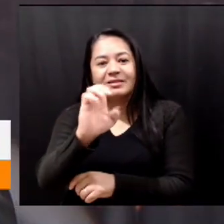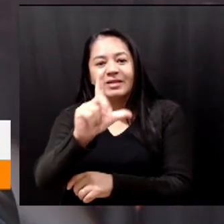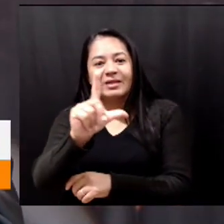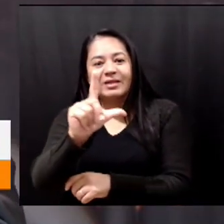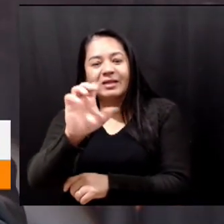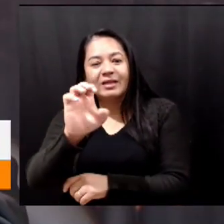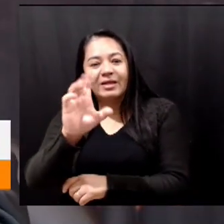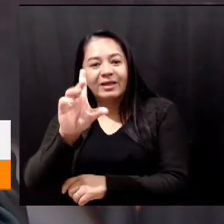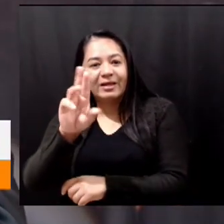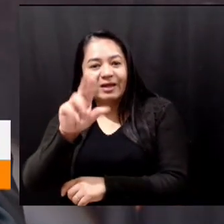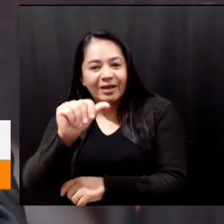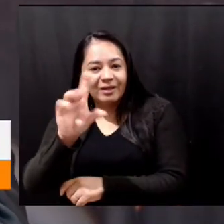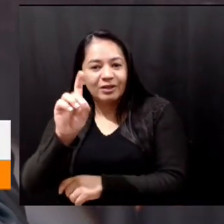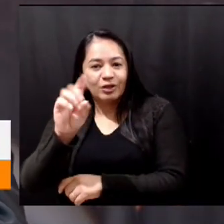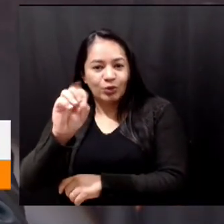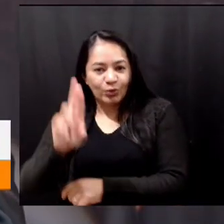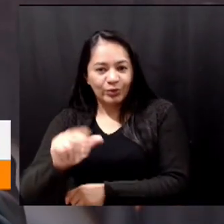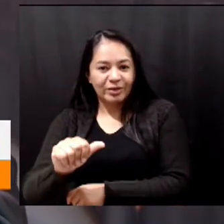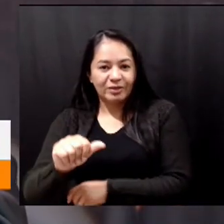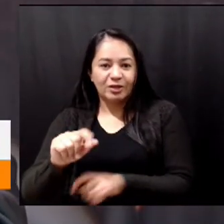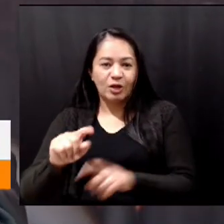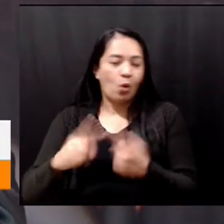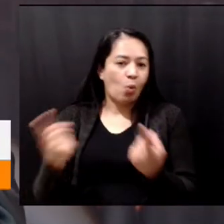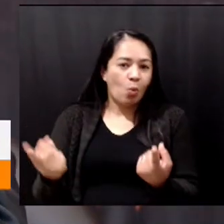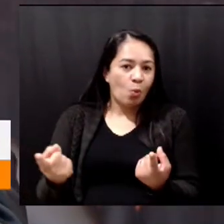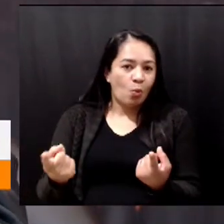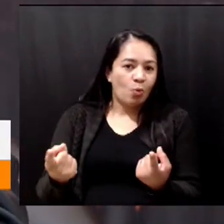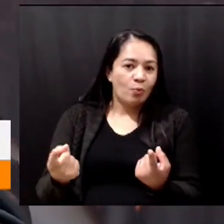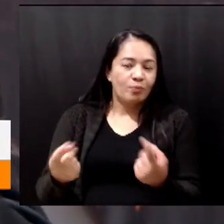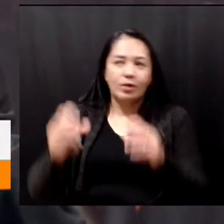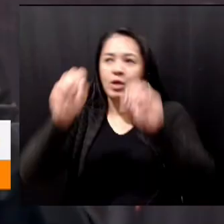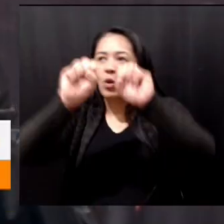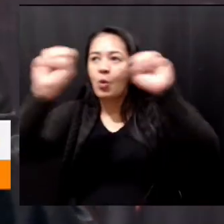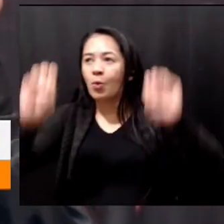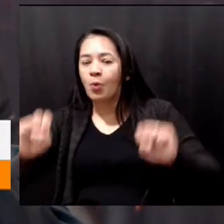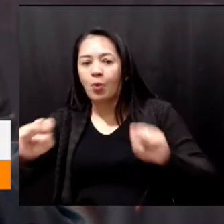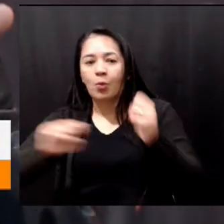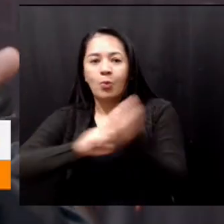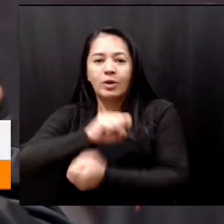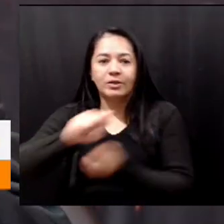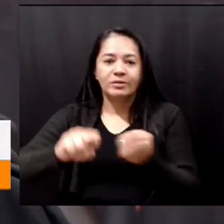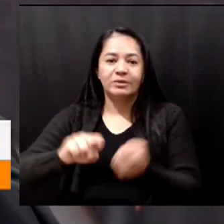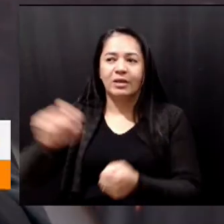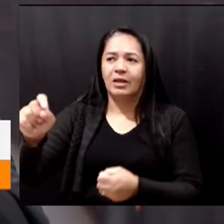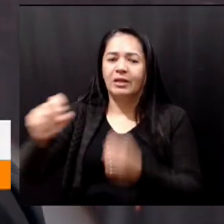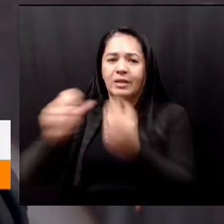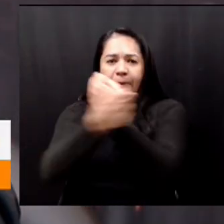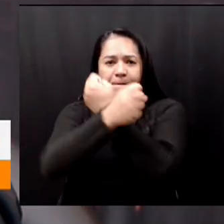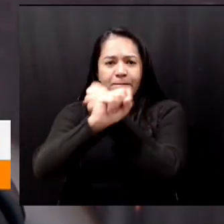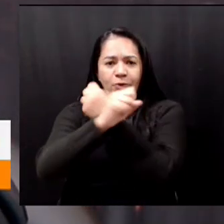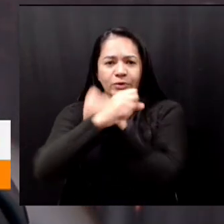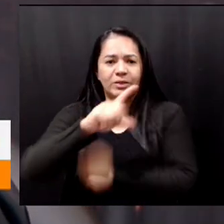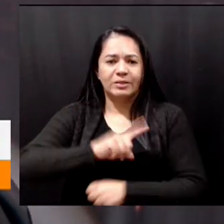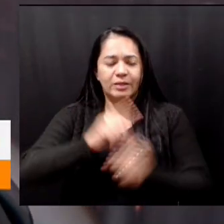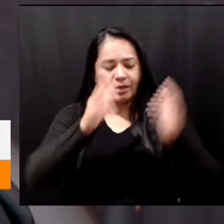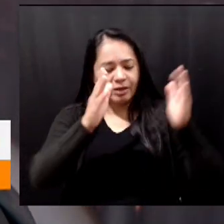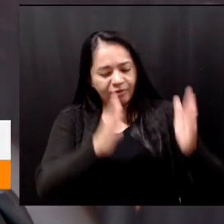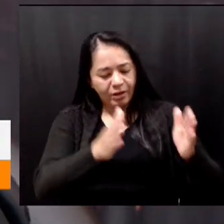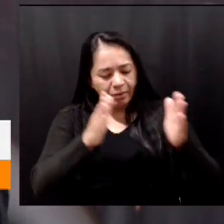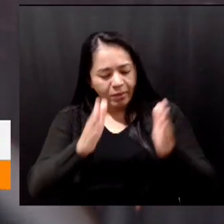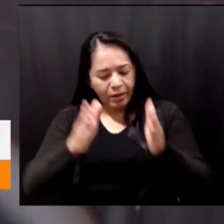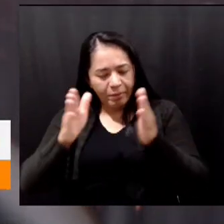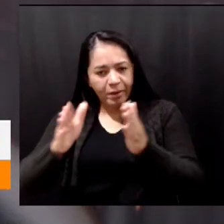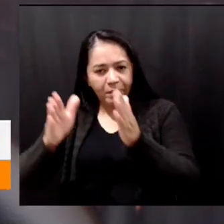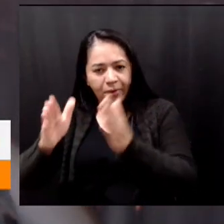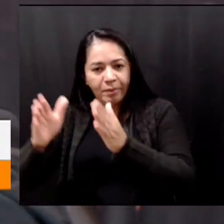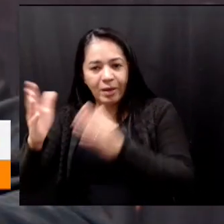ecossistema, tipo o que é um ecossistema, por exemplo, na PUC tem a fase de incubação, não sei o quê, pré-aceleração, e depois você tem